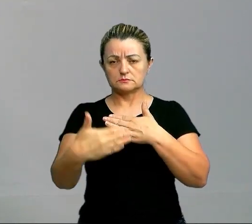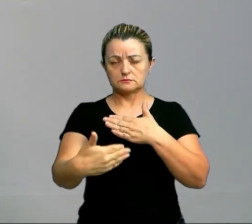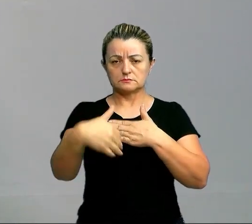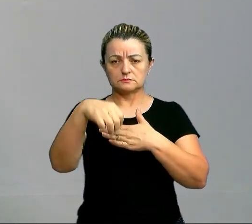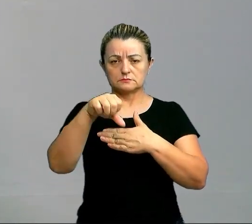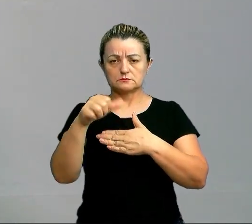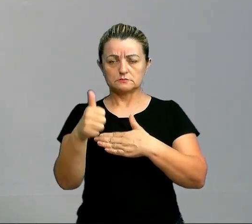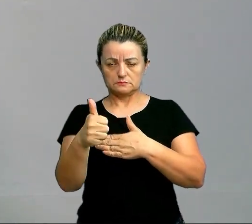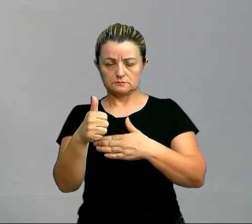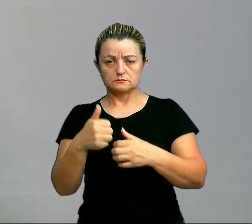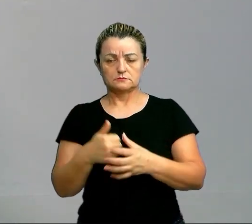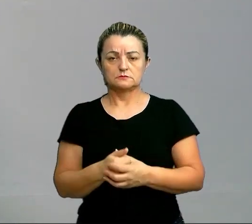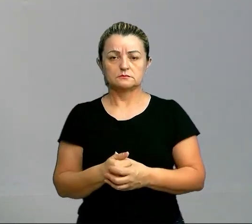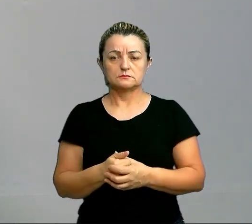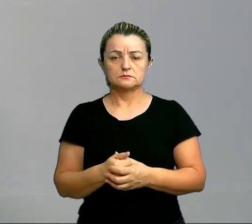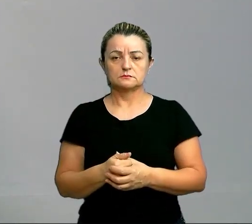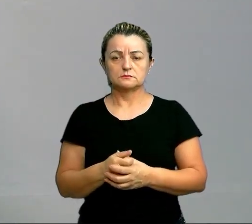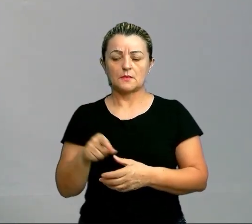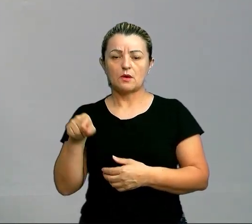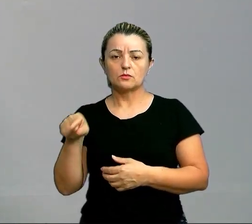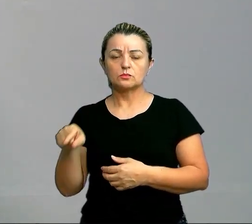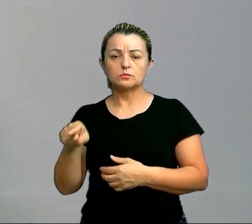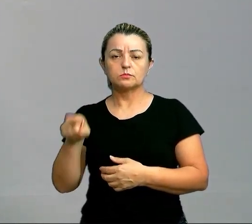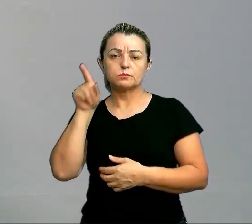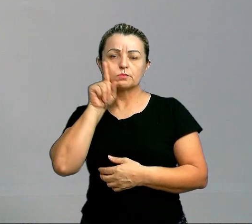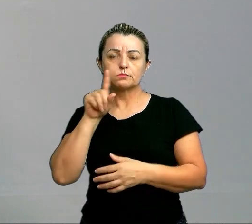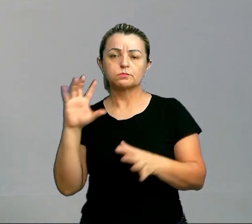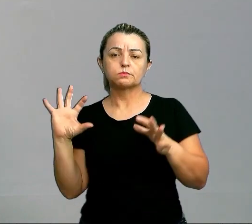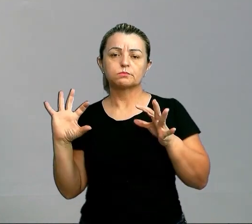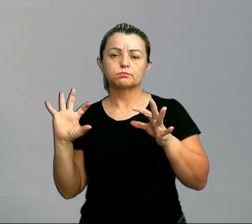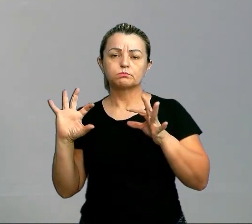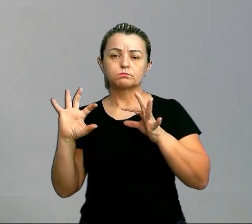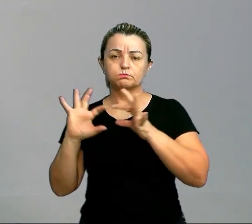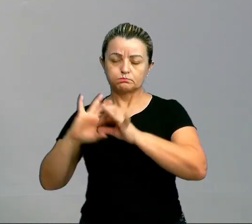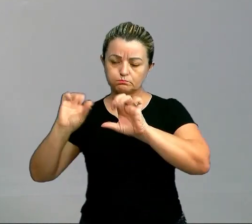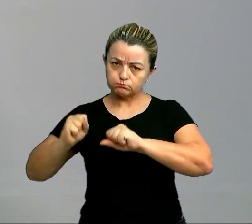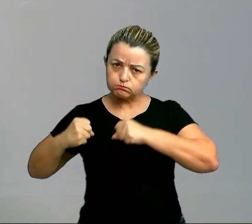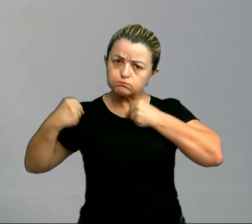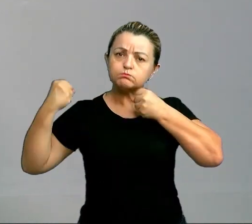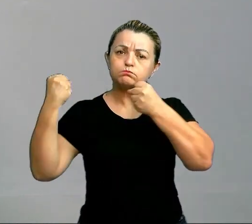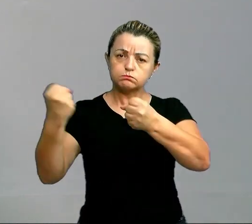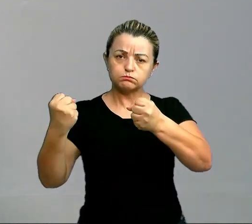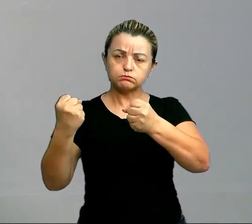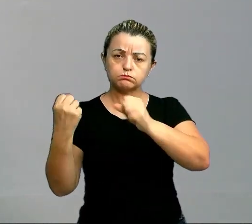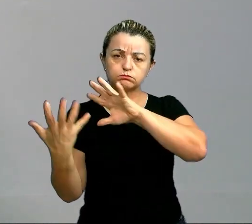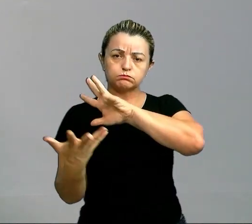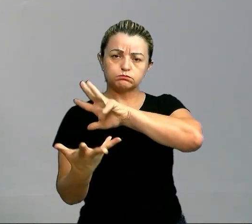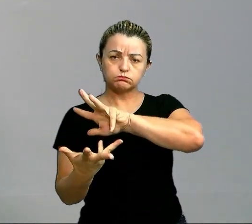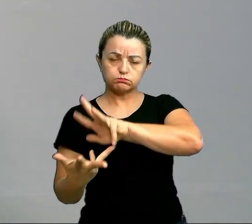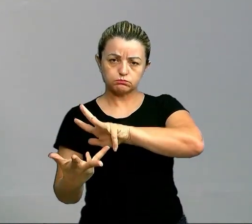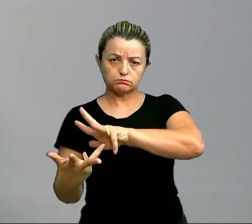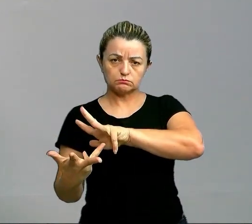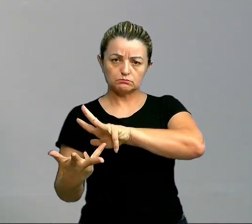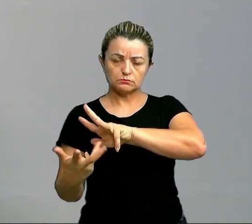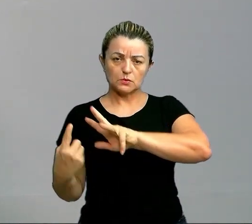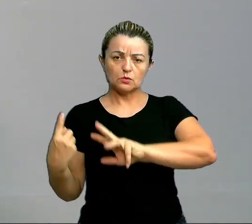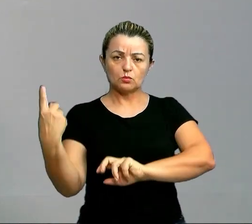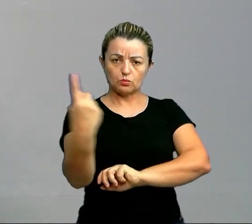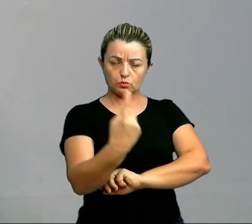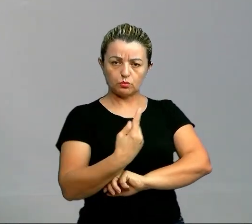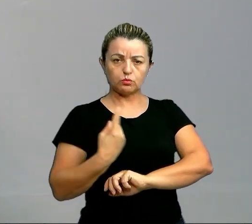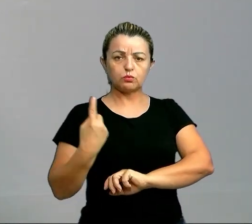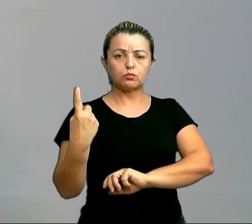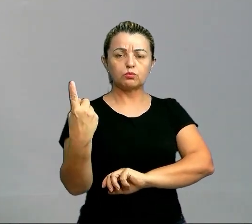do socialismo, os Estados Unidos se consolidam enquanto grande potência mundial, né? E o nosso mundo,